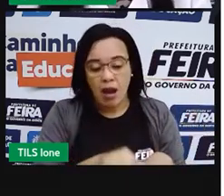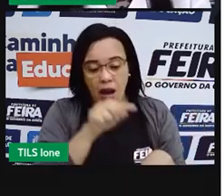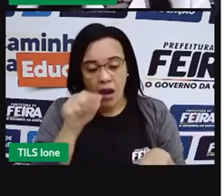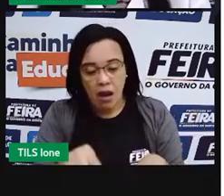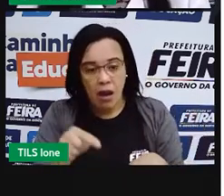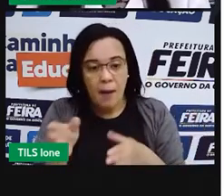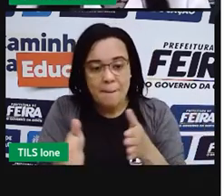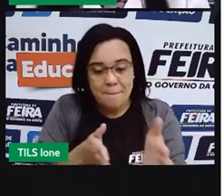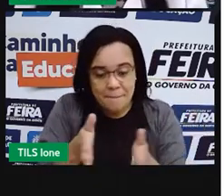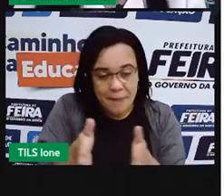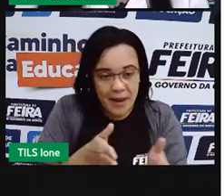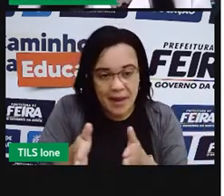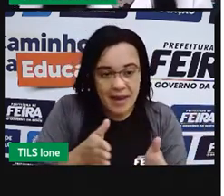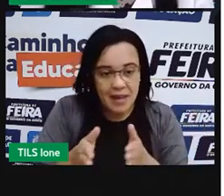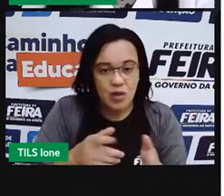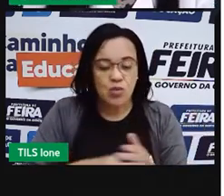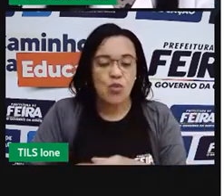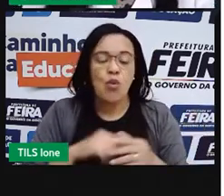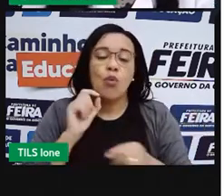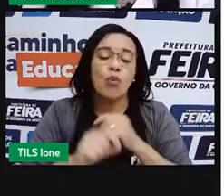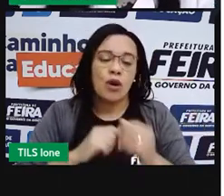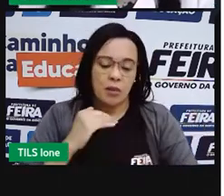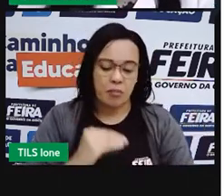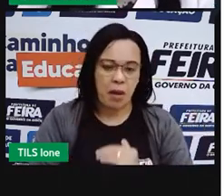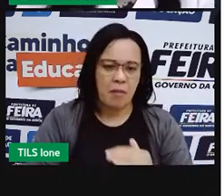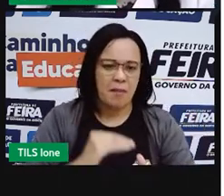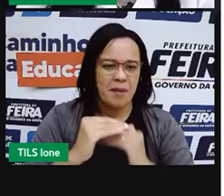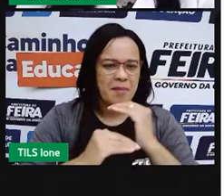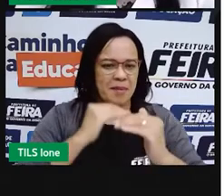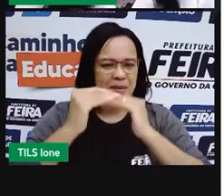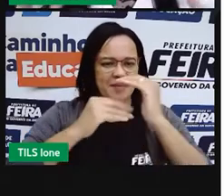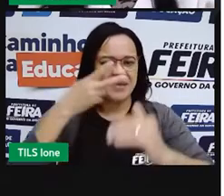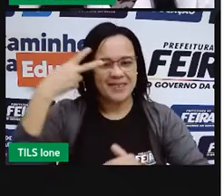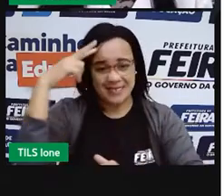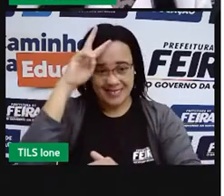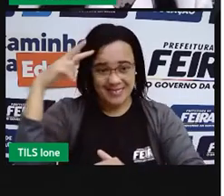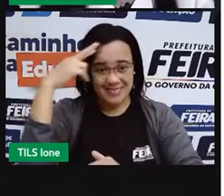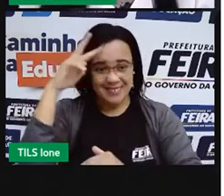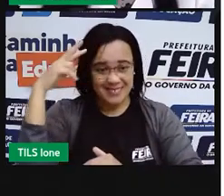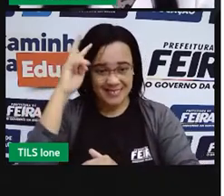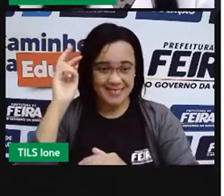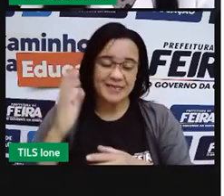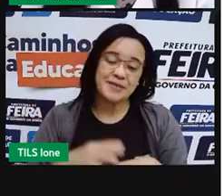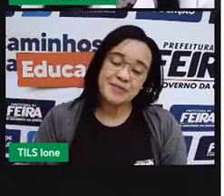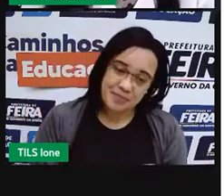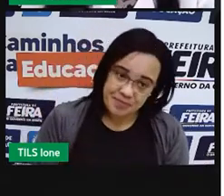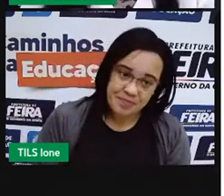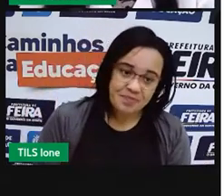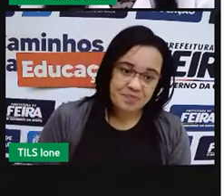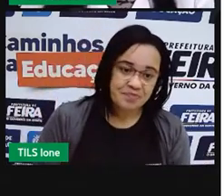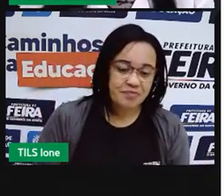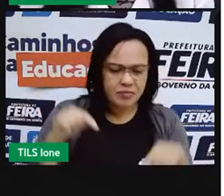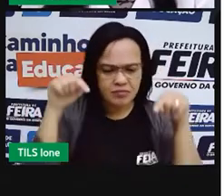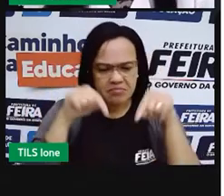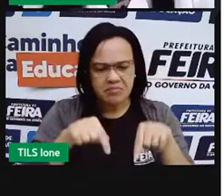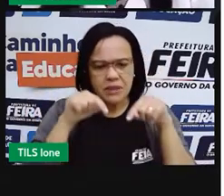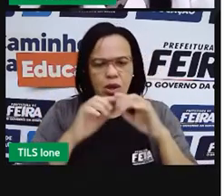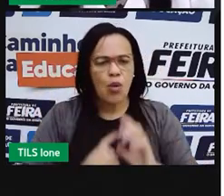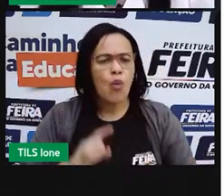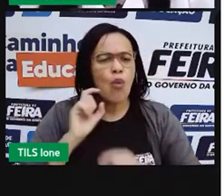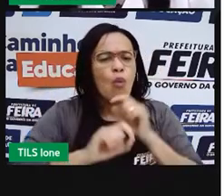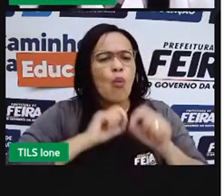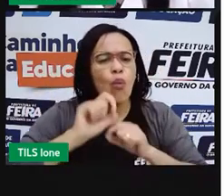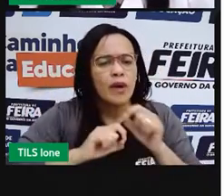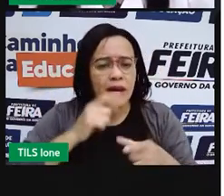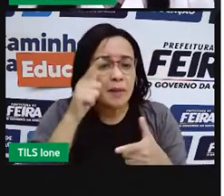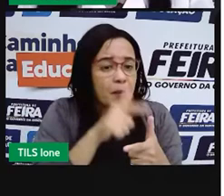do desenvolvimento, a gente vê a situação, problema ali, conflito daquela história.